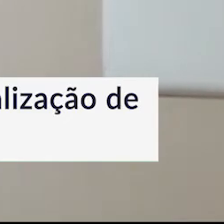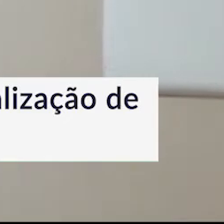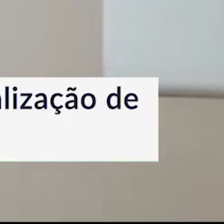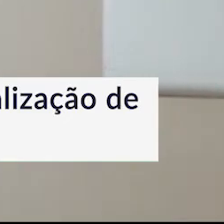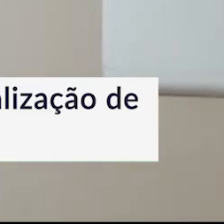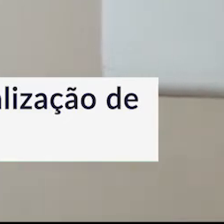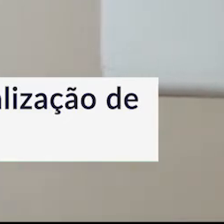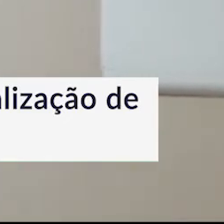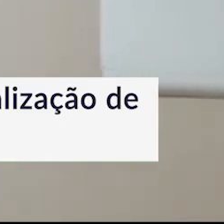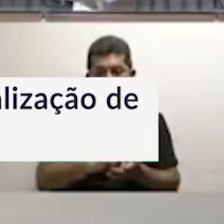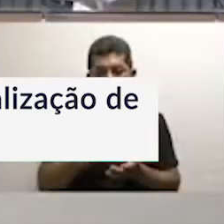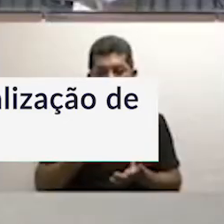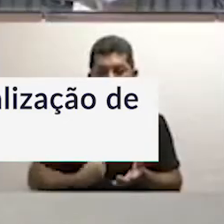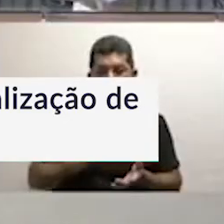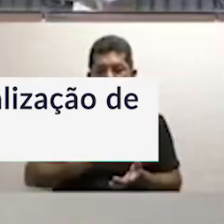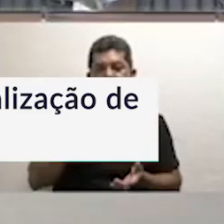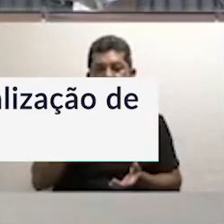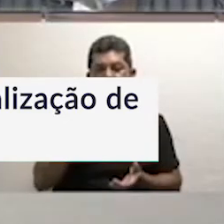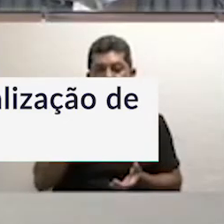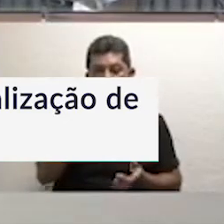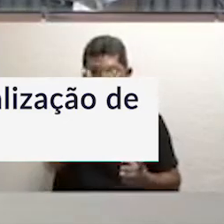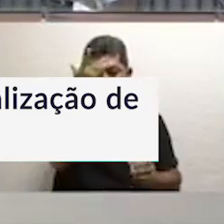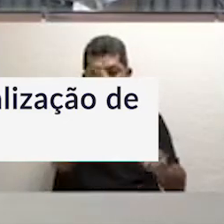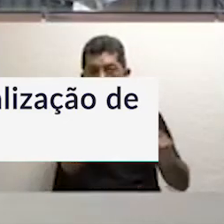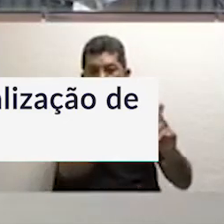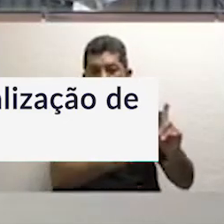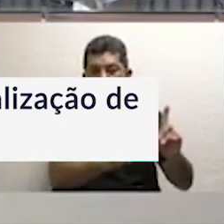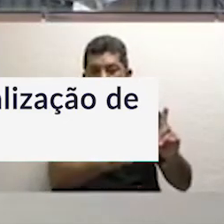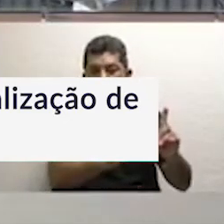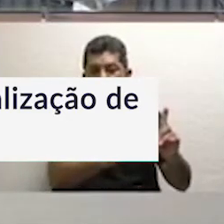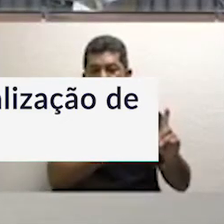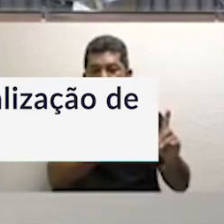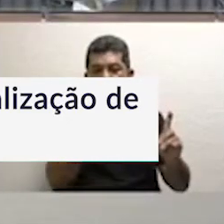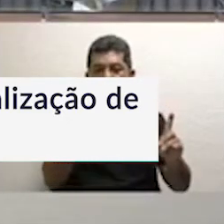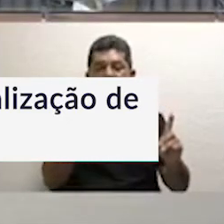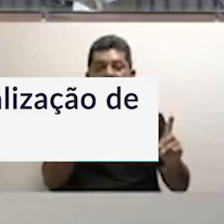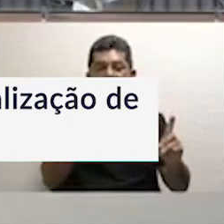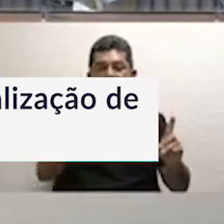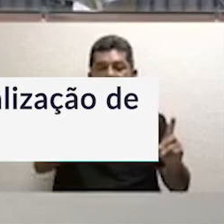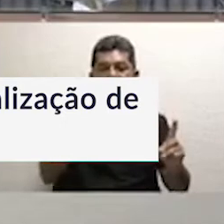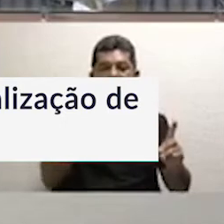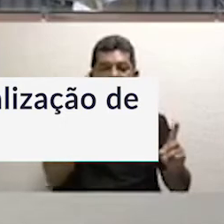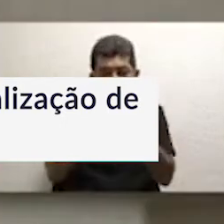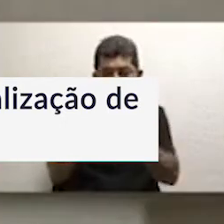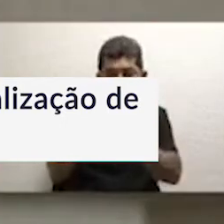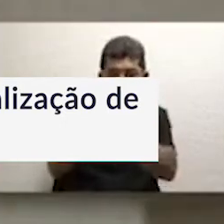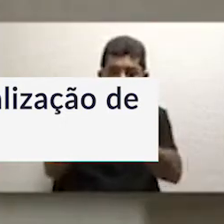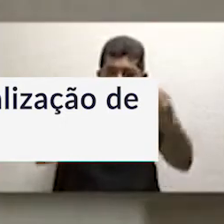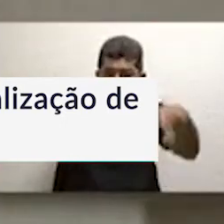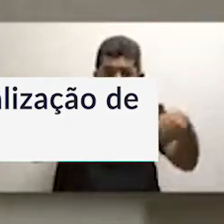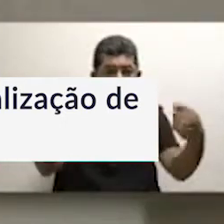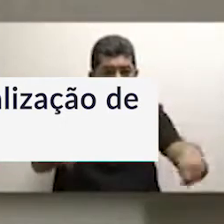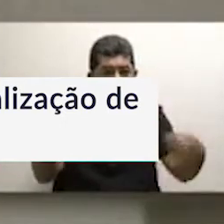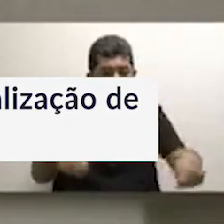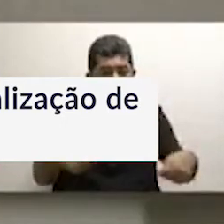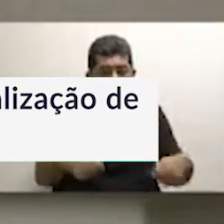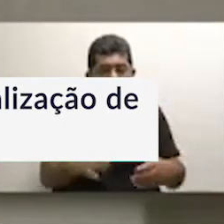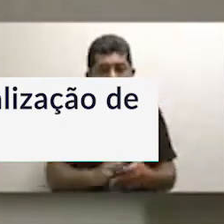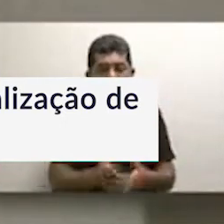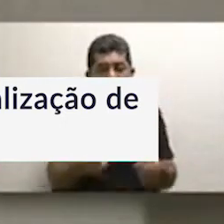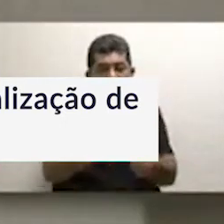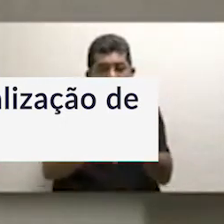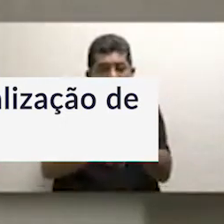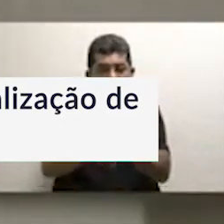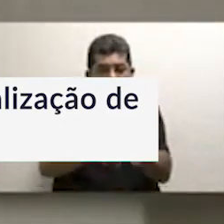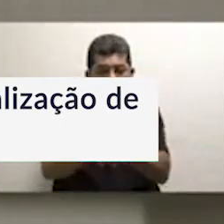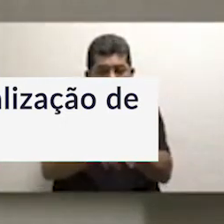600 mil o Estado vai pagar. Ainda durante sessão plenária desta terça-feira, o deputado solicitou